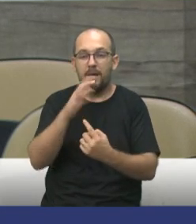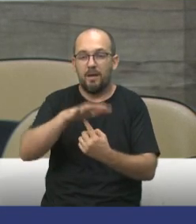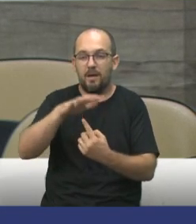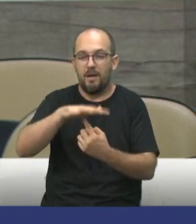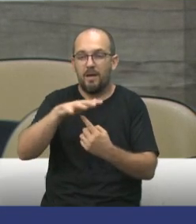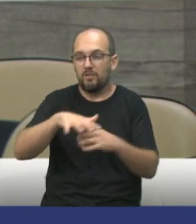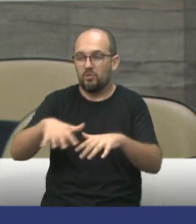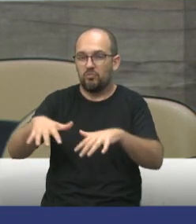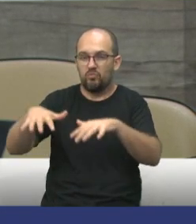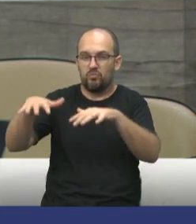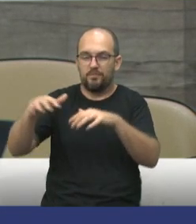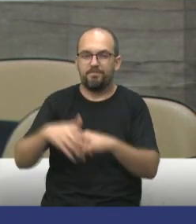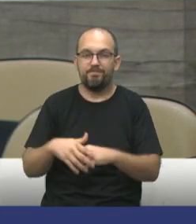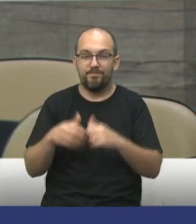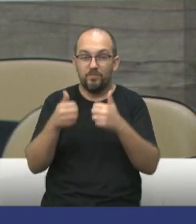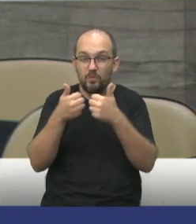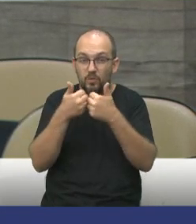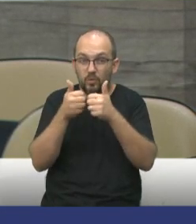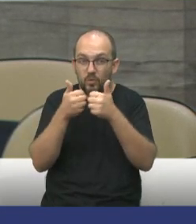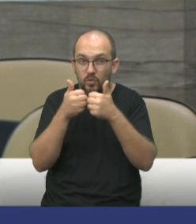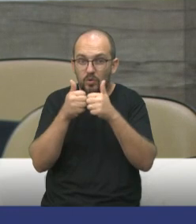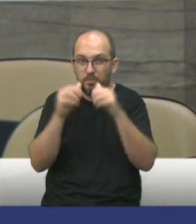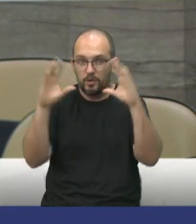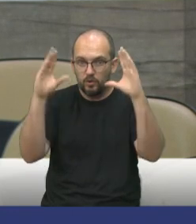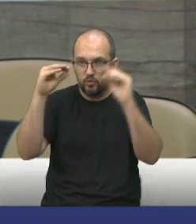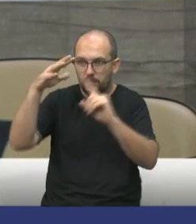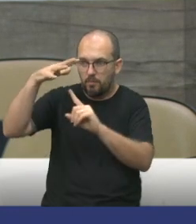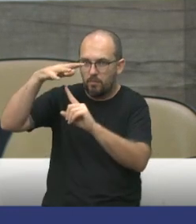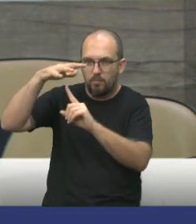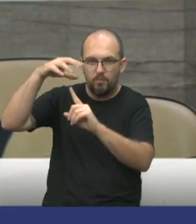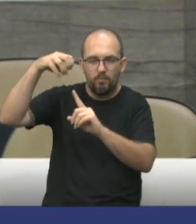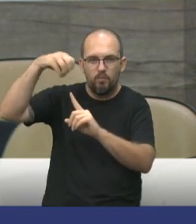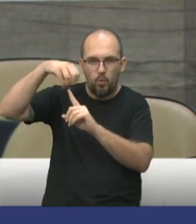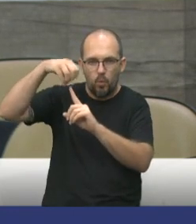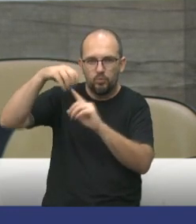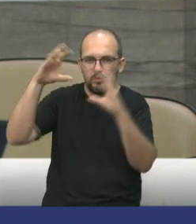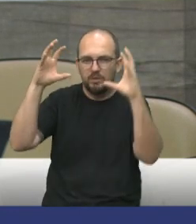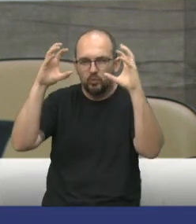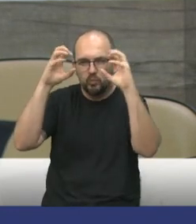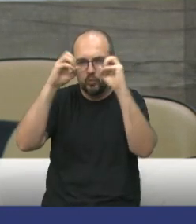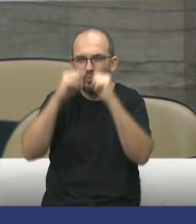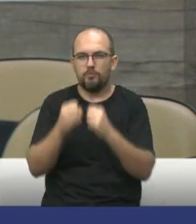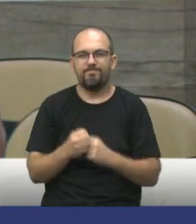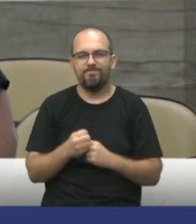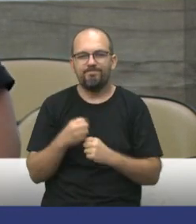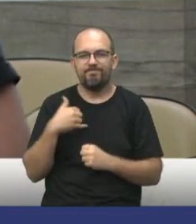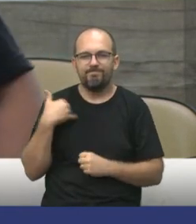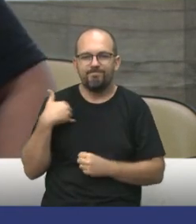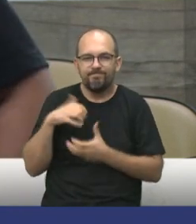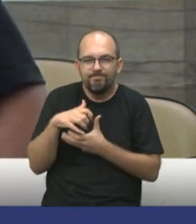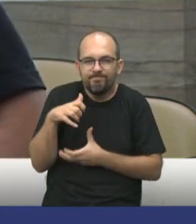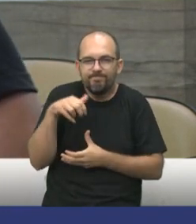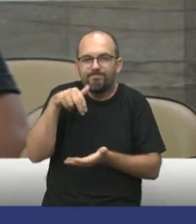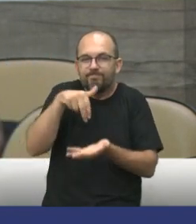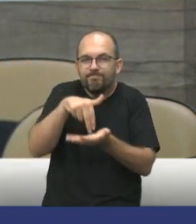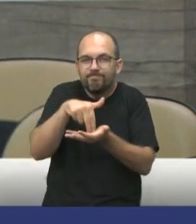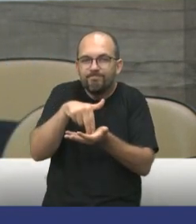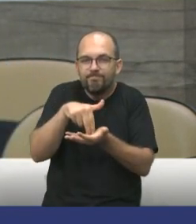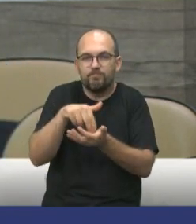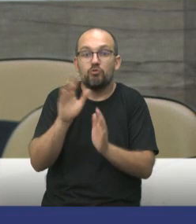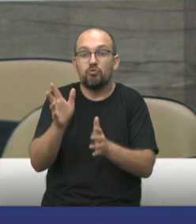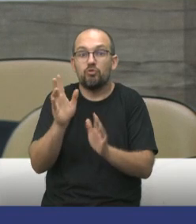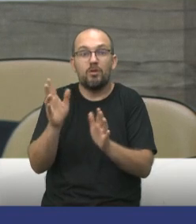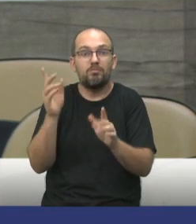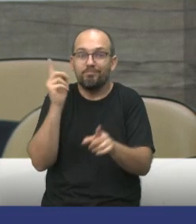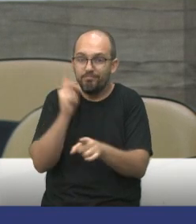pessoas idosas que dependem desse ônibus. Já foram encontradas cobras até no ponto de ônibus. Então, assim, e